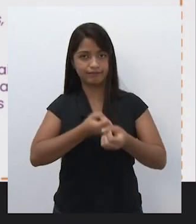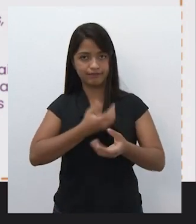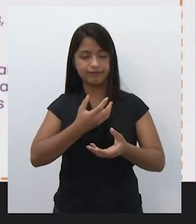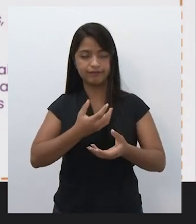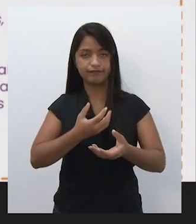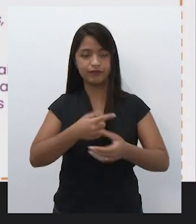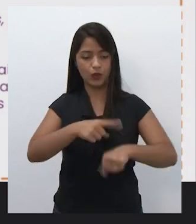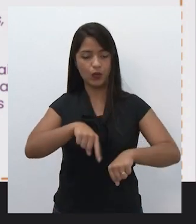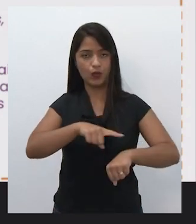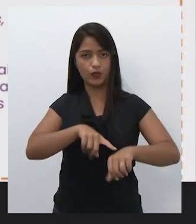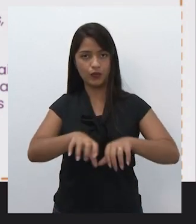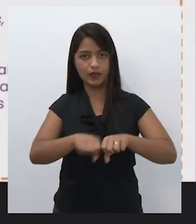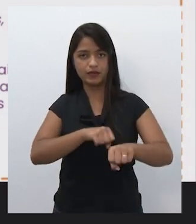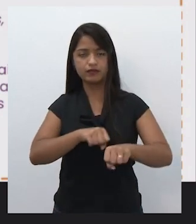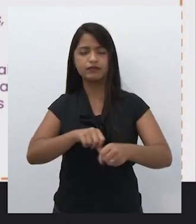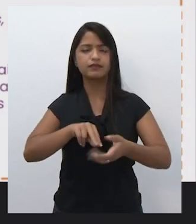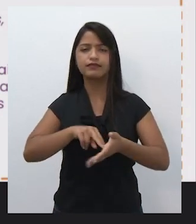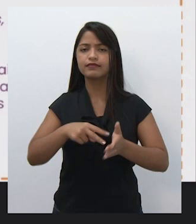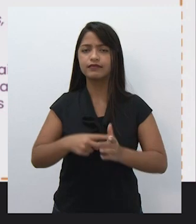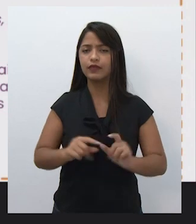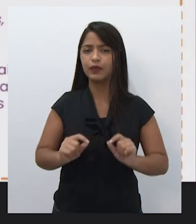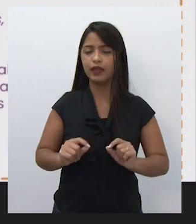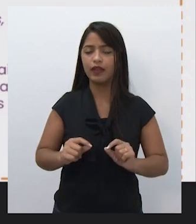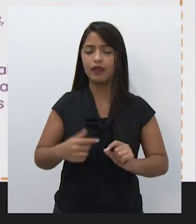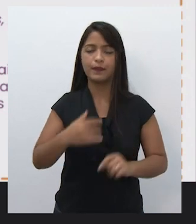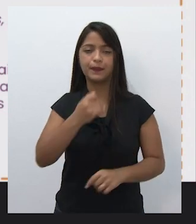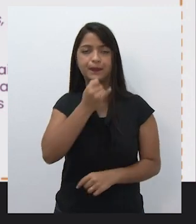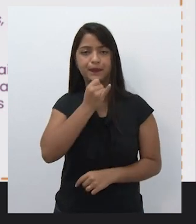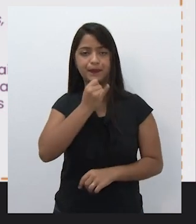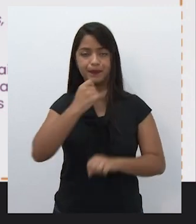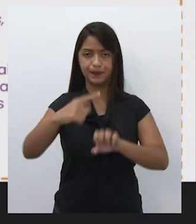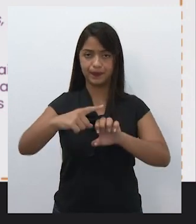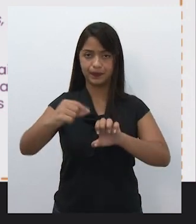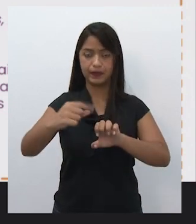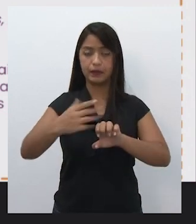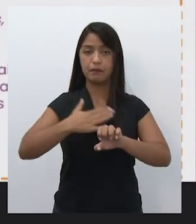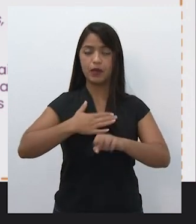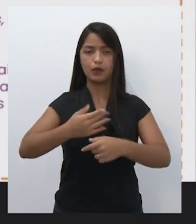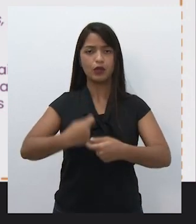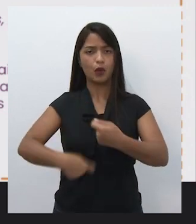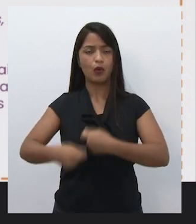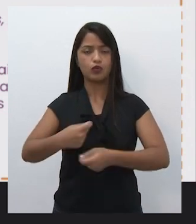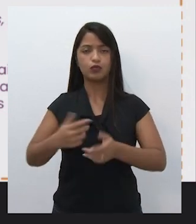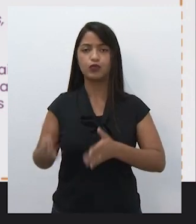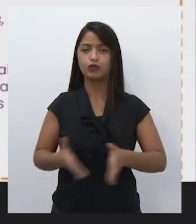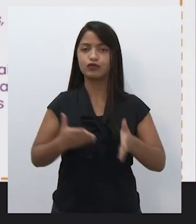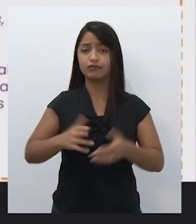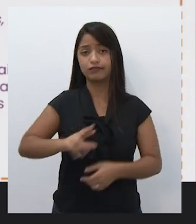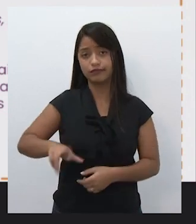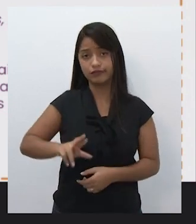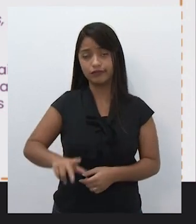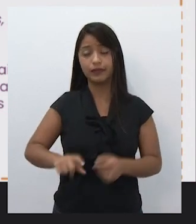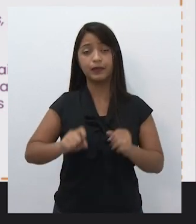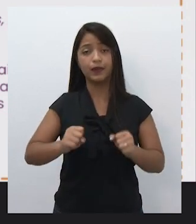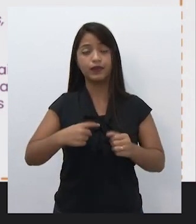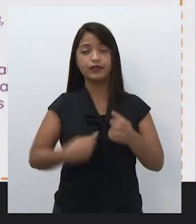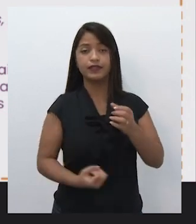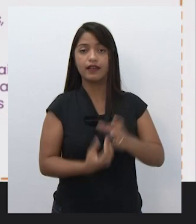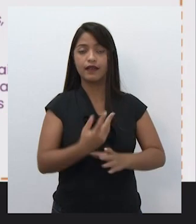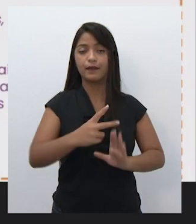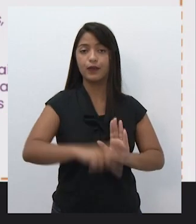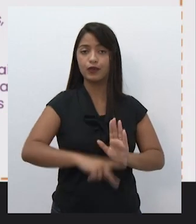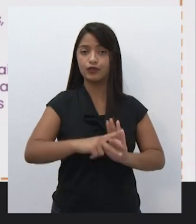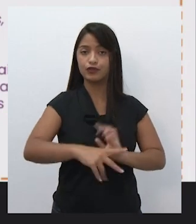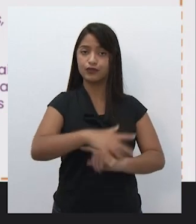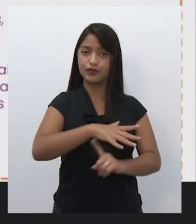dizer só algo que seja um negócio produtivo. Pode ser um projeto social, pode